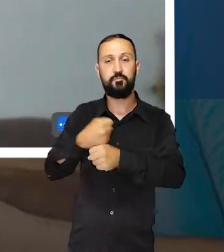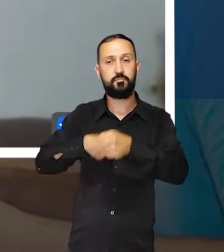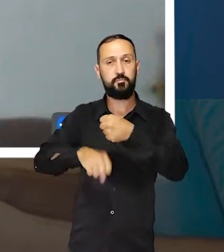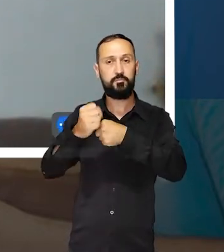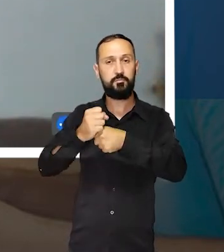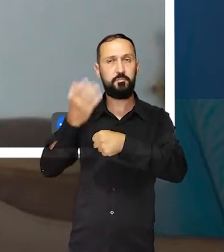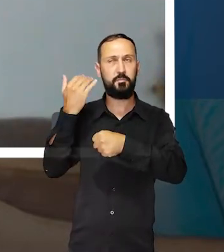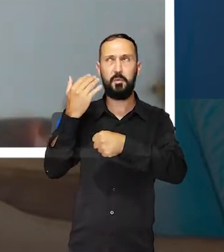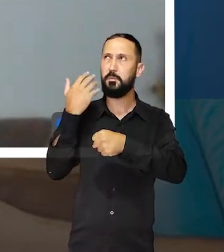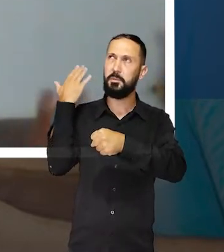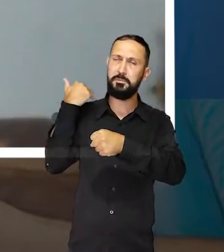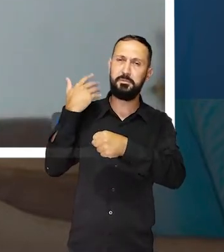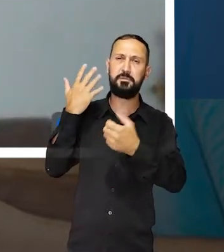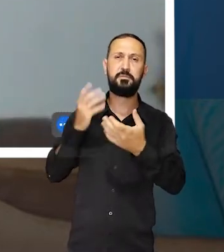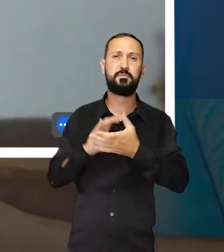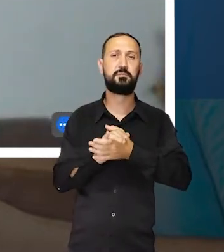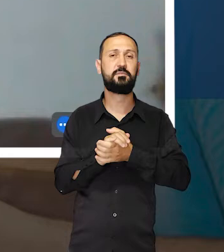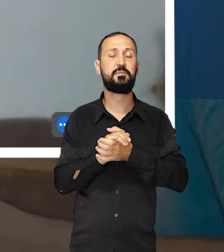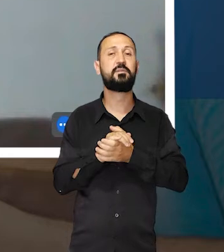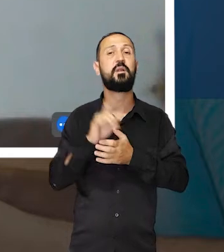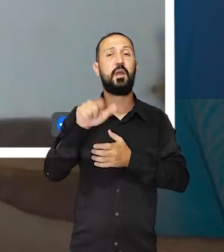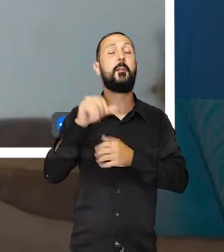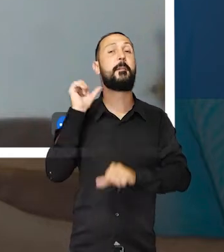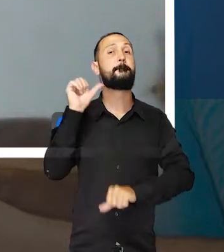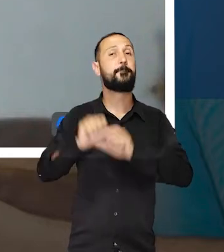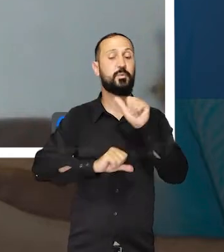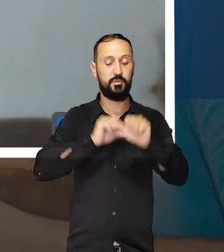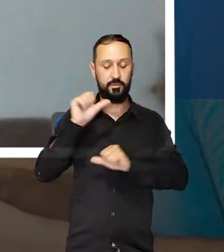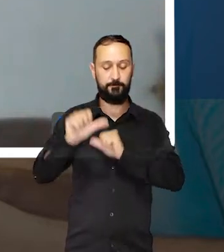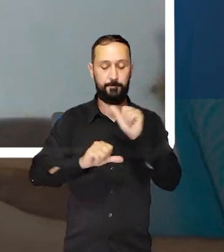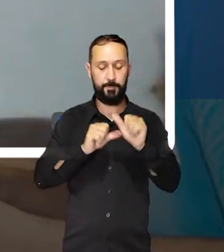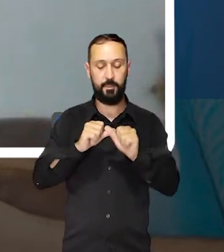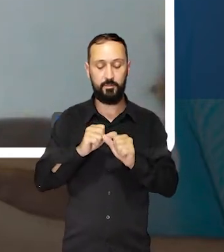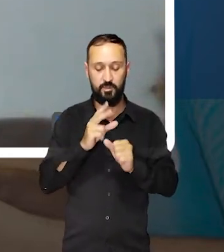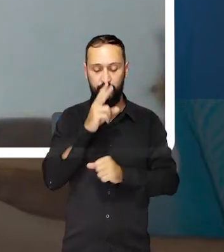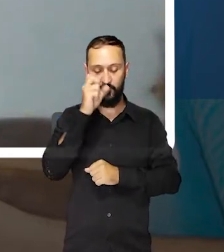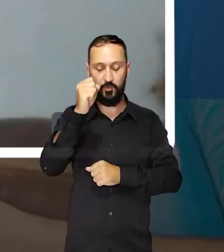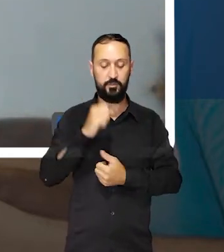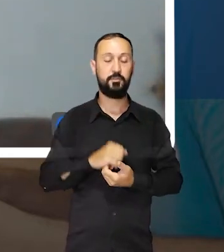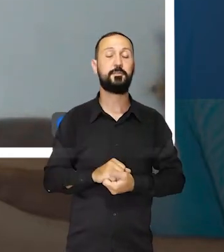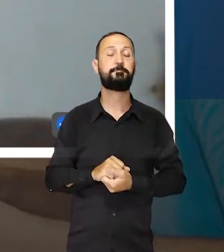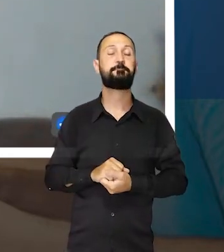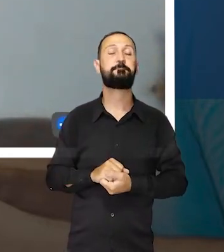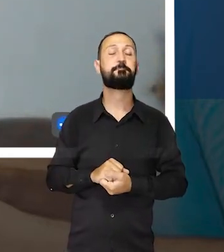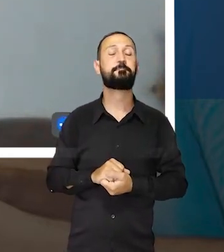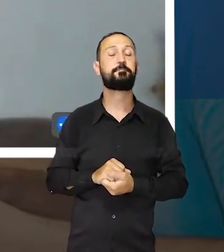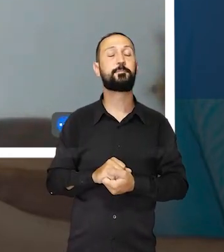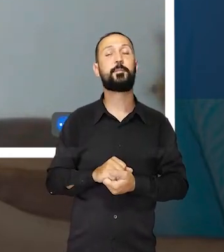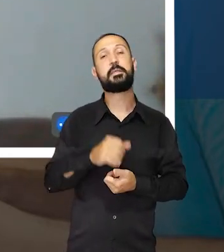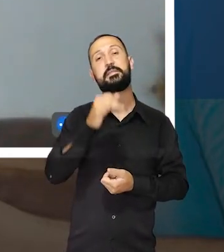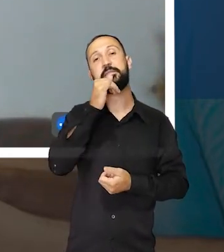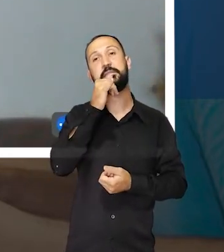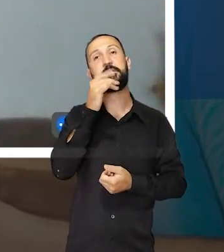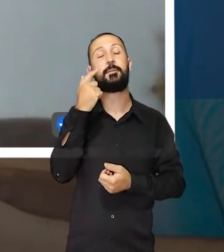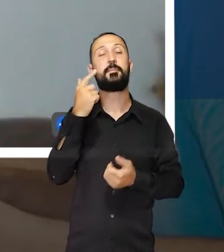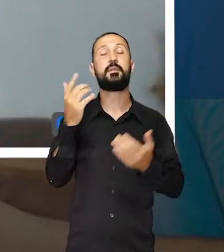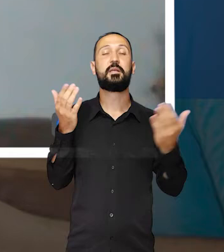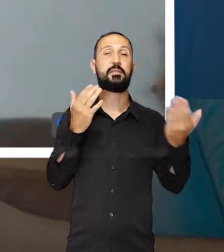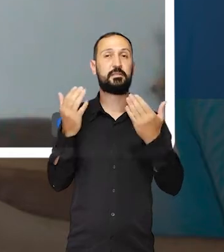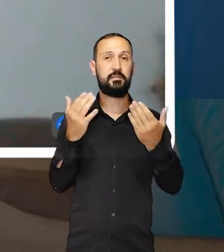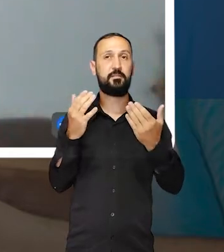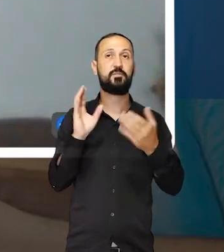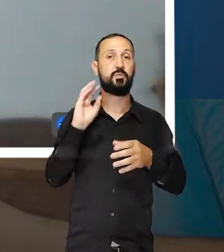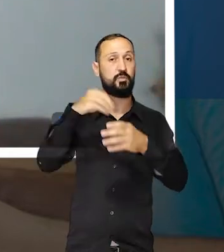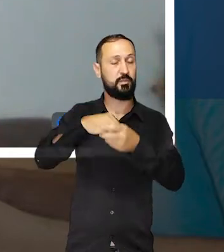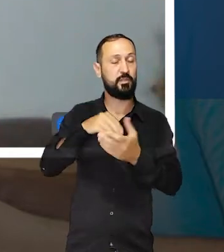Jabuti ano passado e nos anos anteriores. Então, é uma mudança muito grande